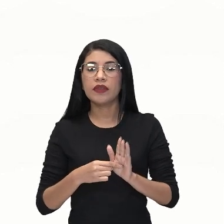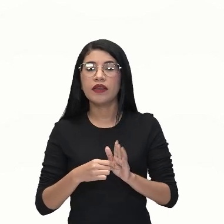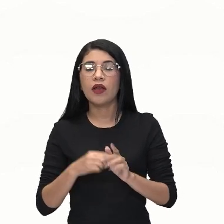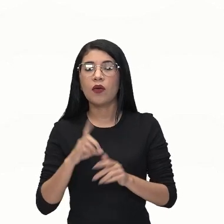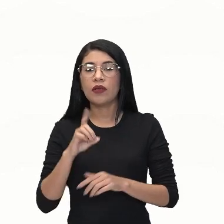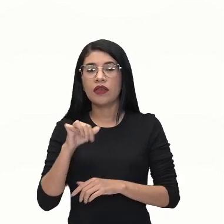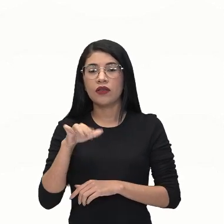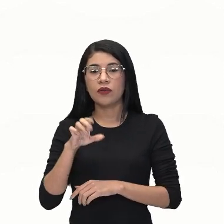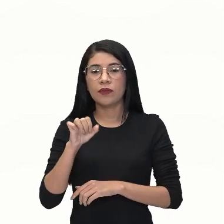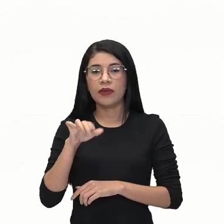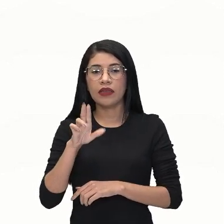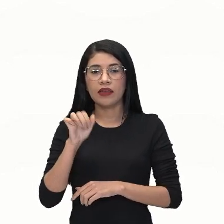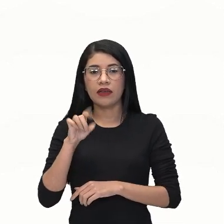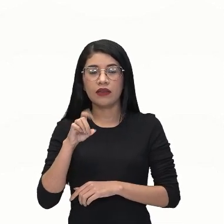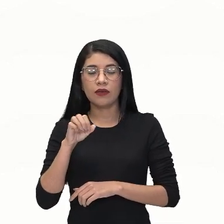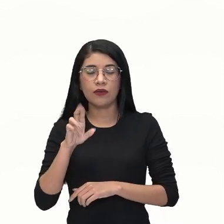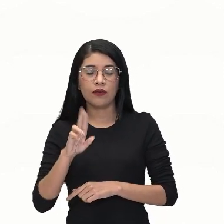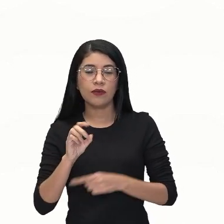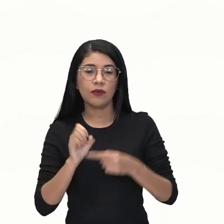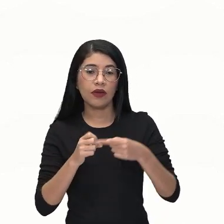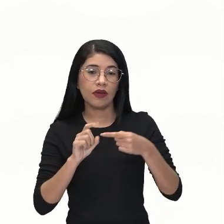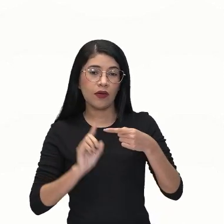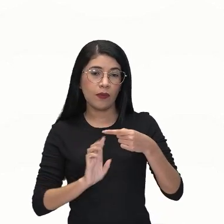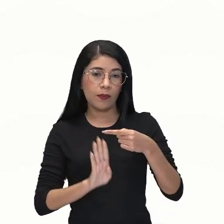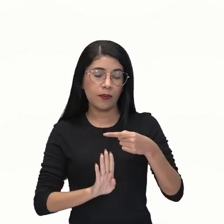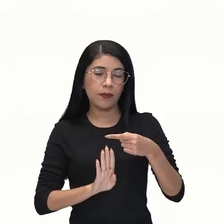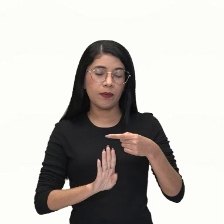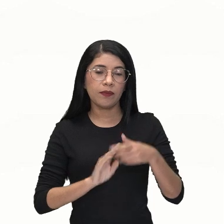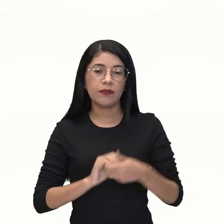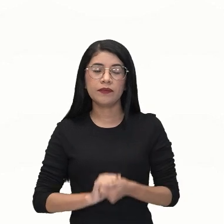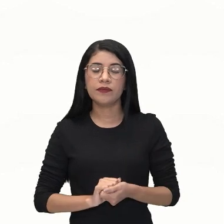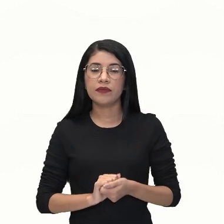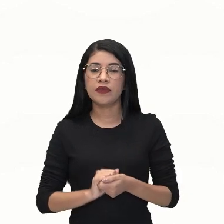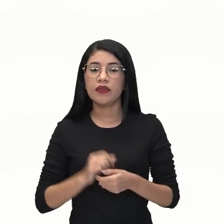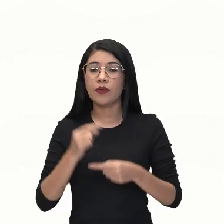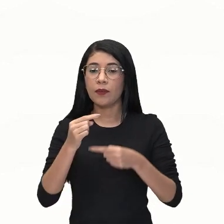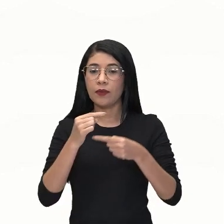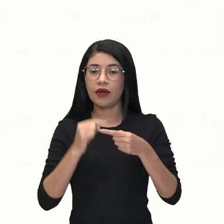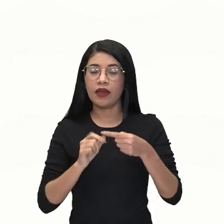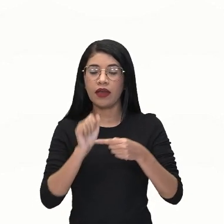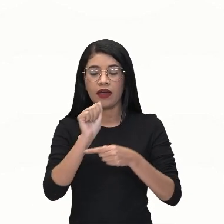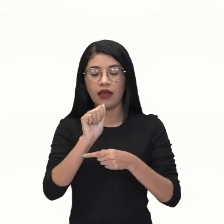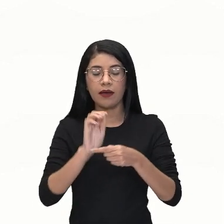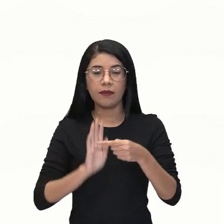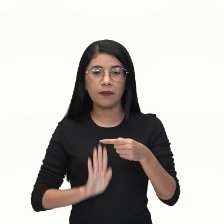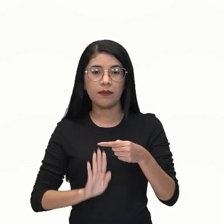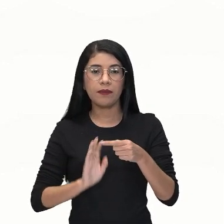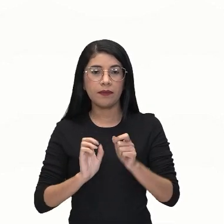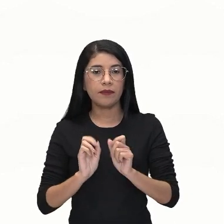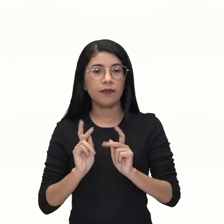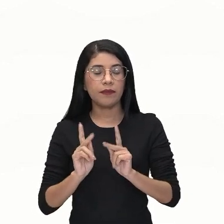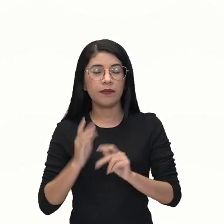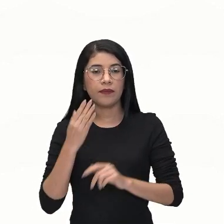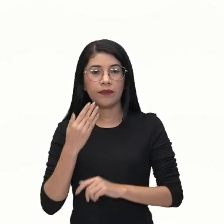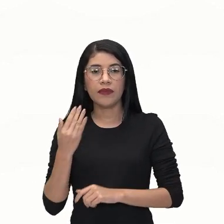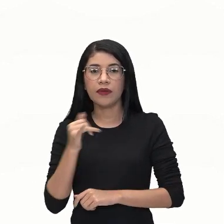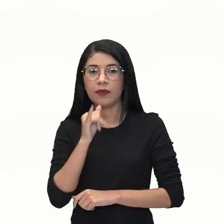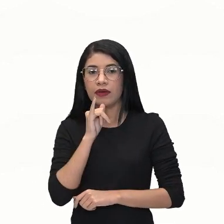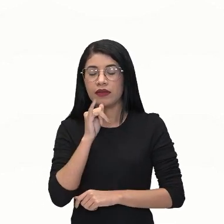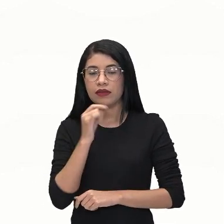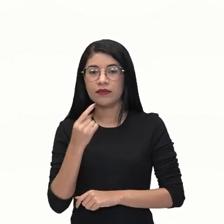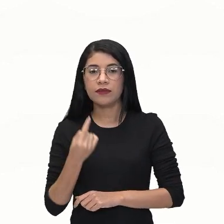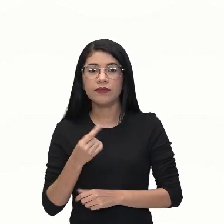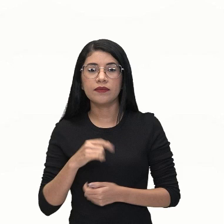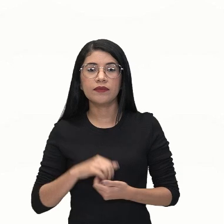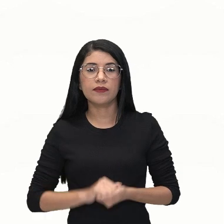Belezinha? Então aqui, ó, neste caso, temos a razão entre A e B. Beleza. Temos